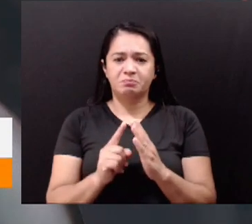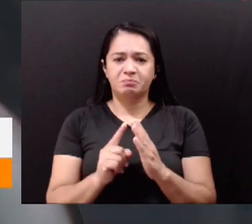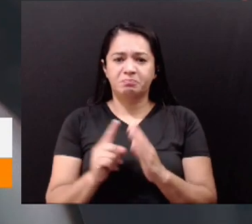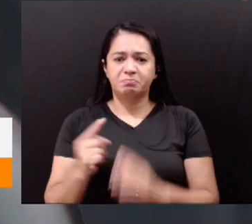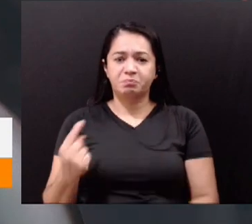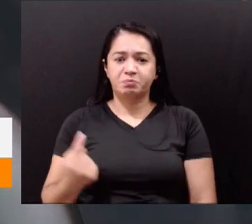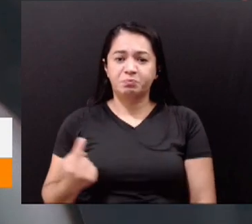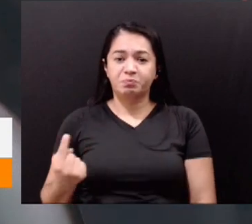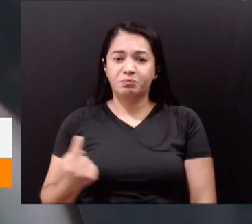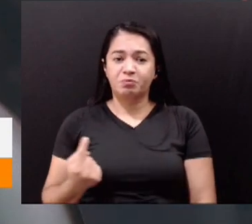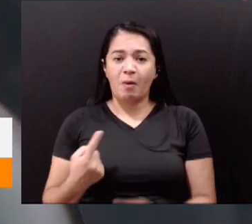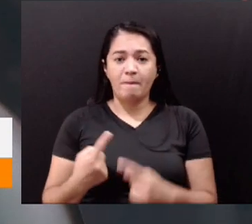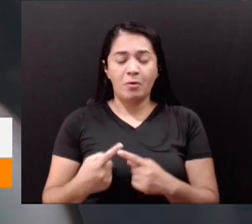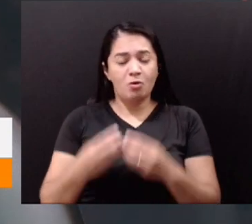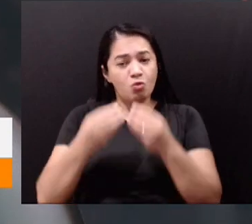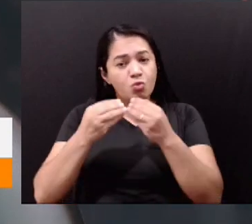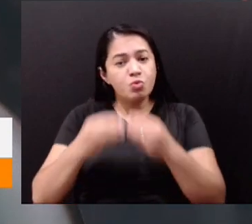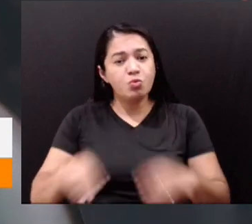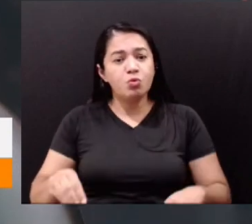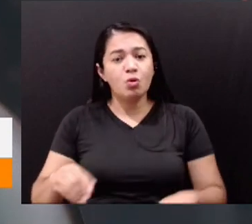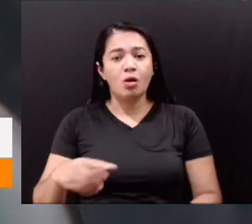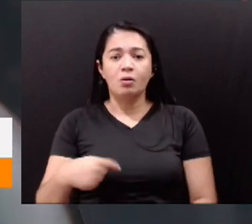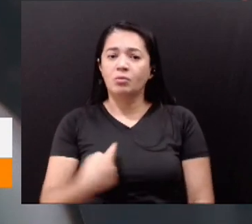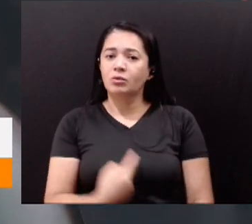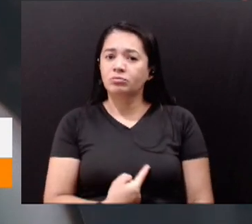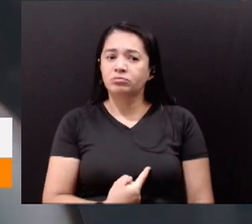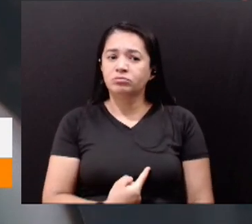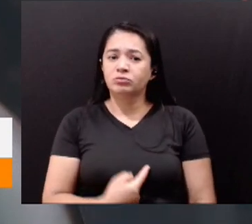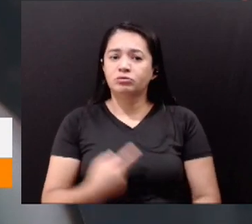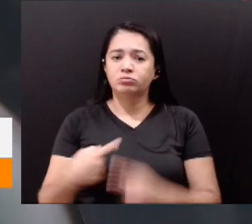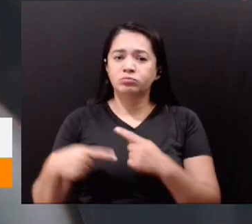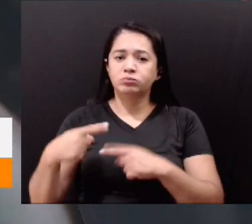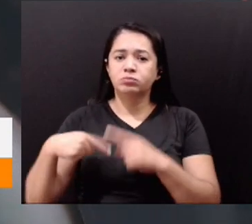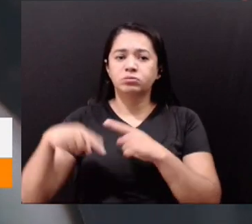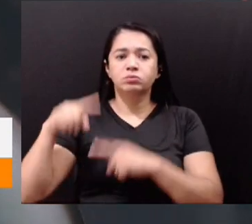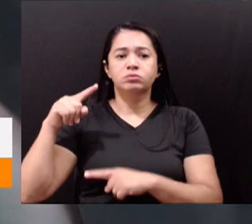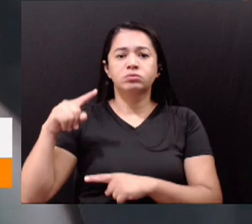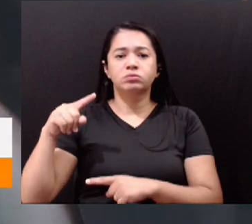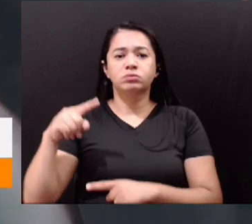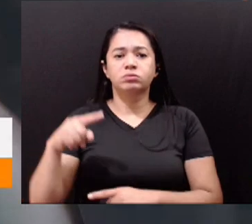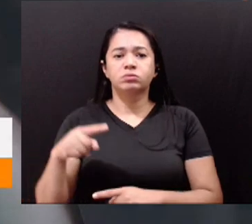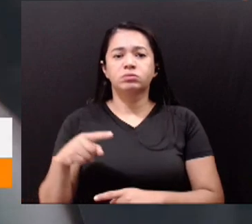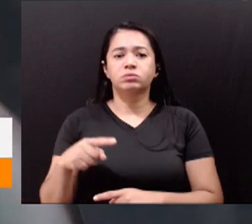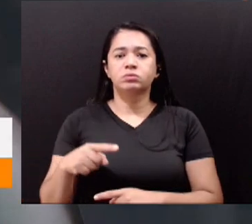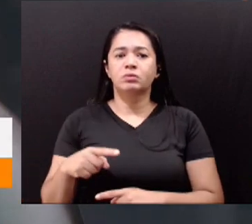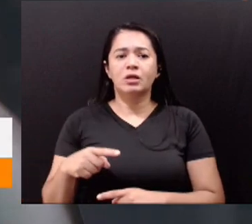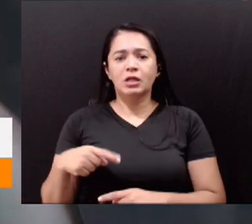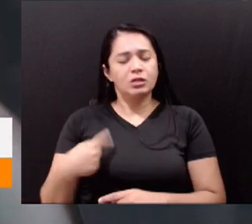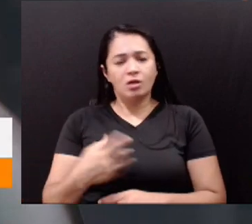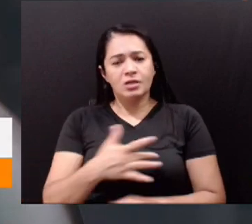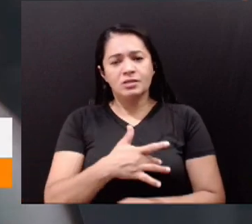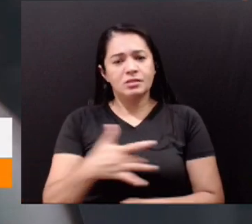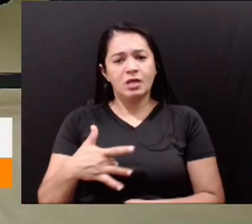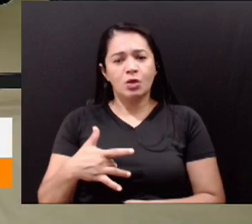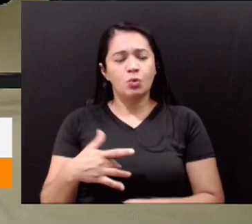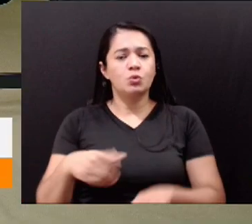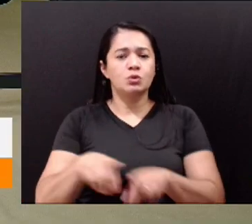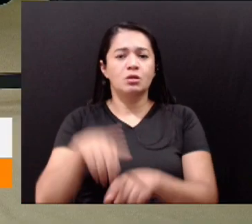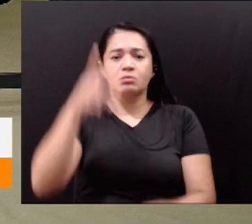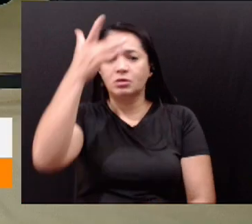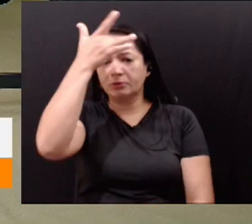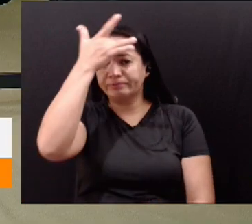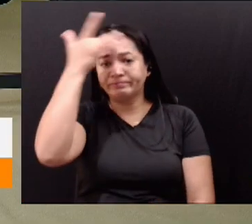devastadora, né, para o nosso, desenvolvimento, para o nosso, pra nossa saúde mental mesmo. Olivia, agora